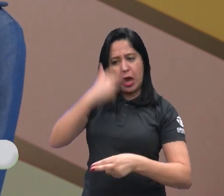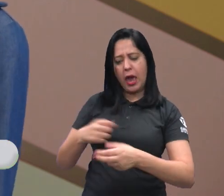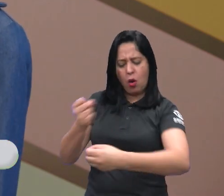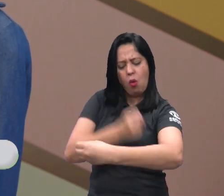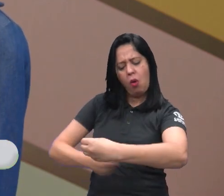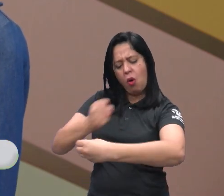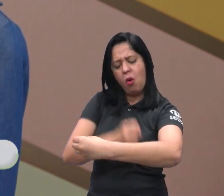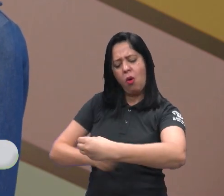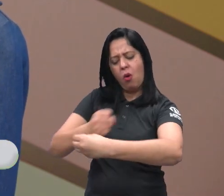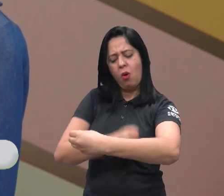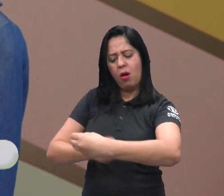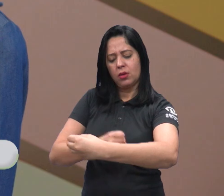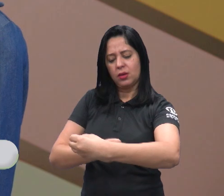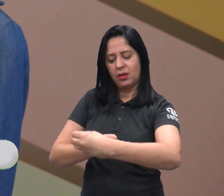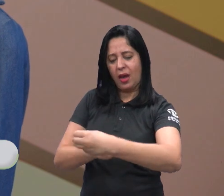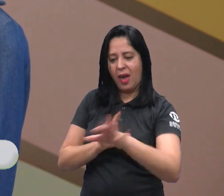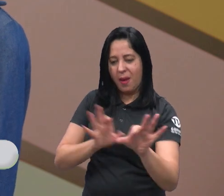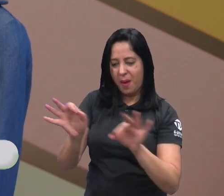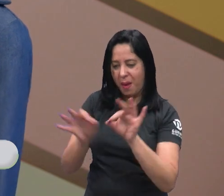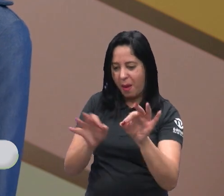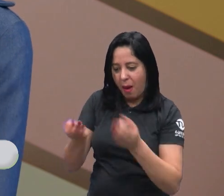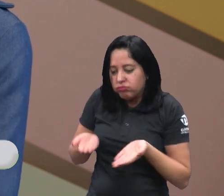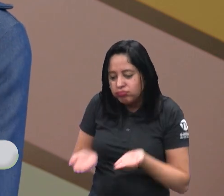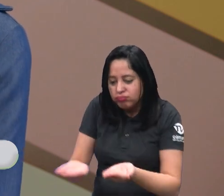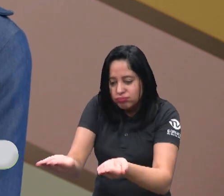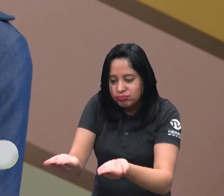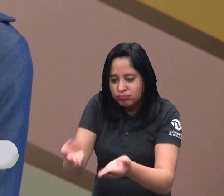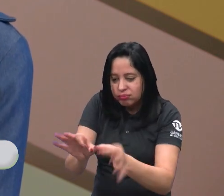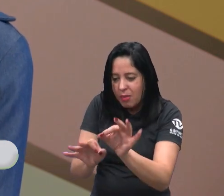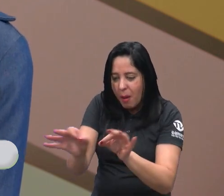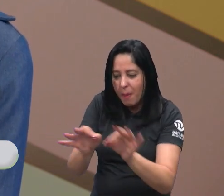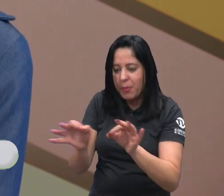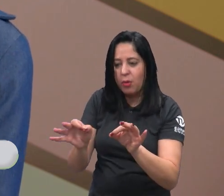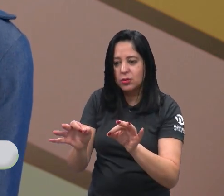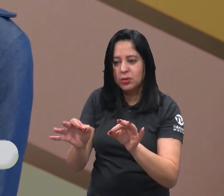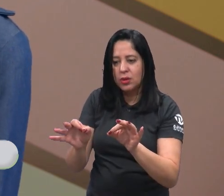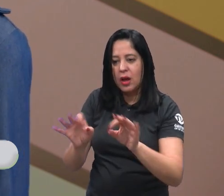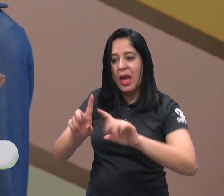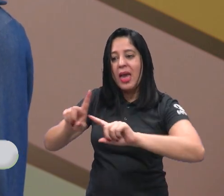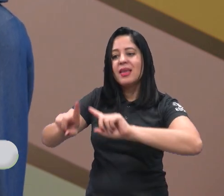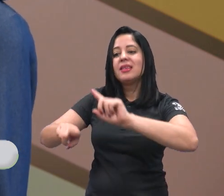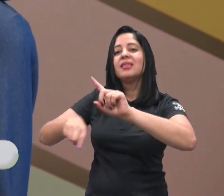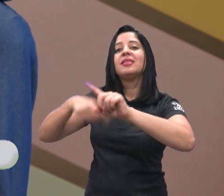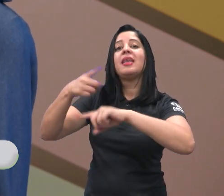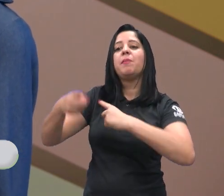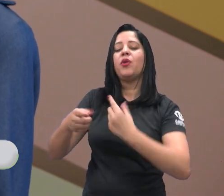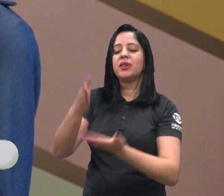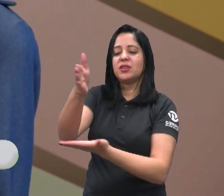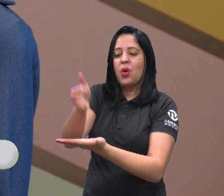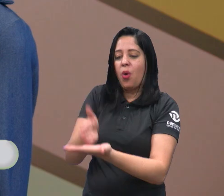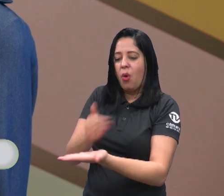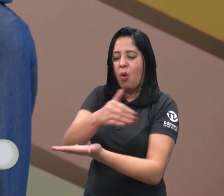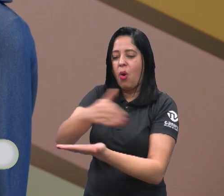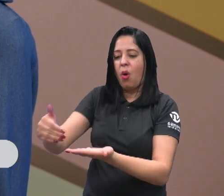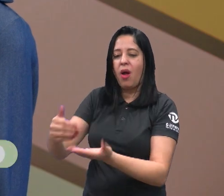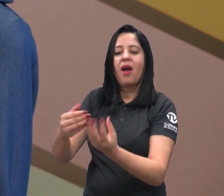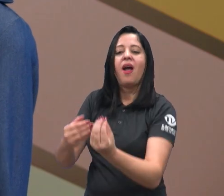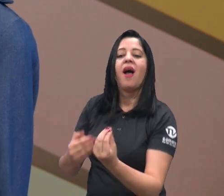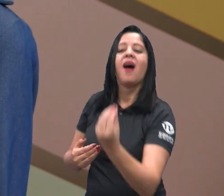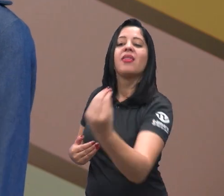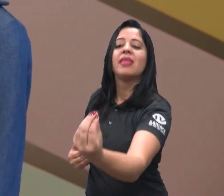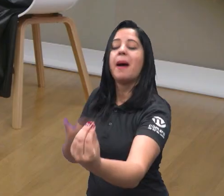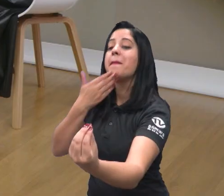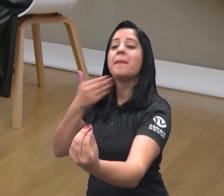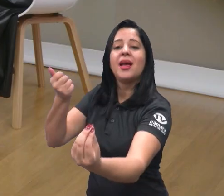eu corto... Eu coloco para outra pessoa o primeiro pedaço e não faço esse agrado para mim mesma. Então o caminho é